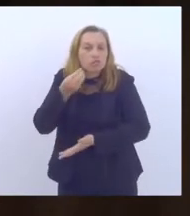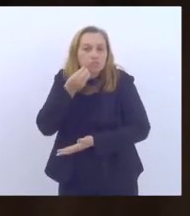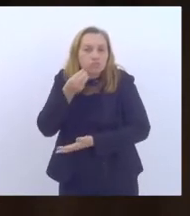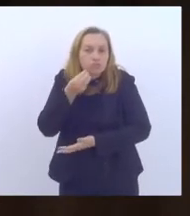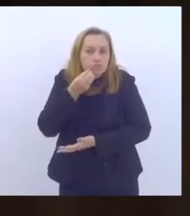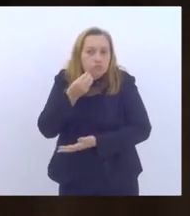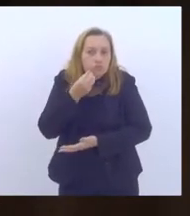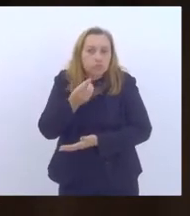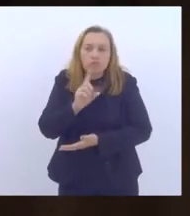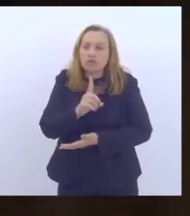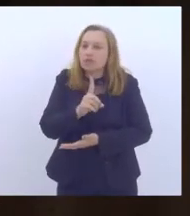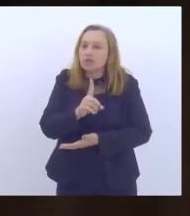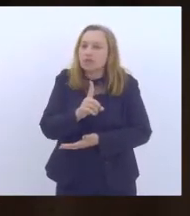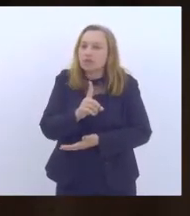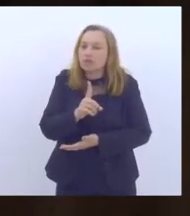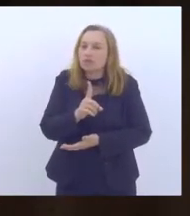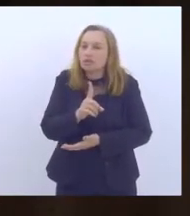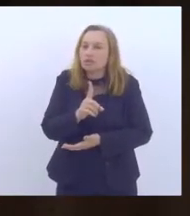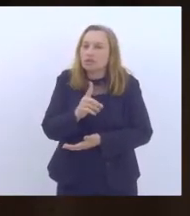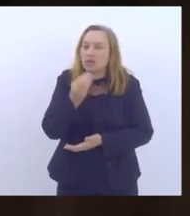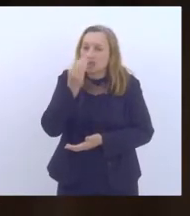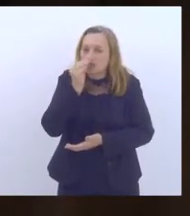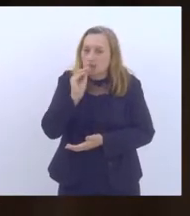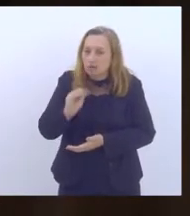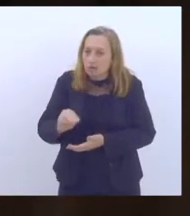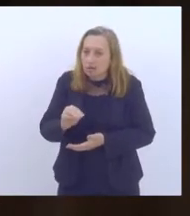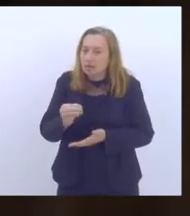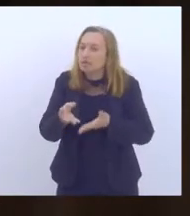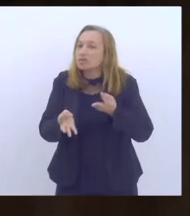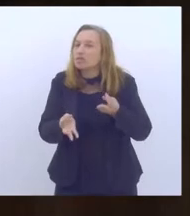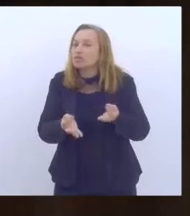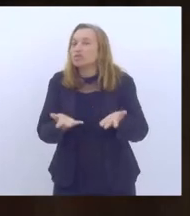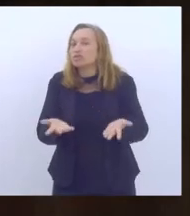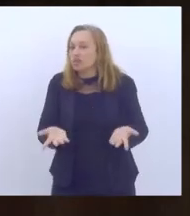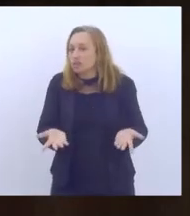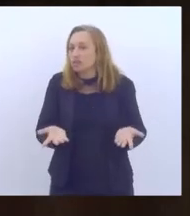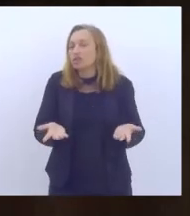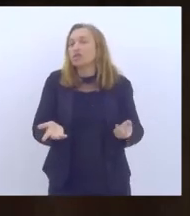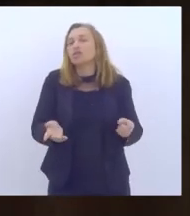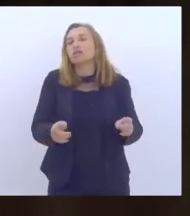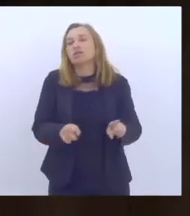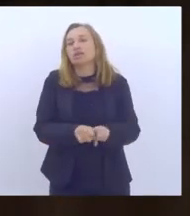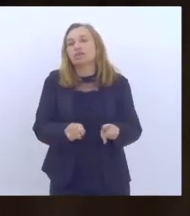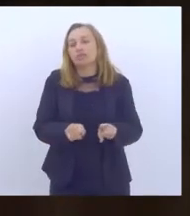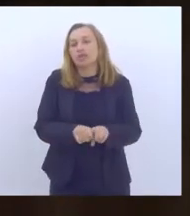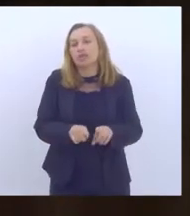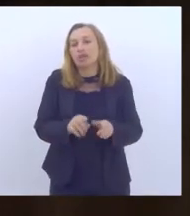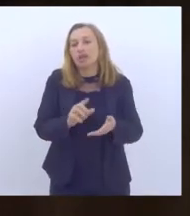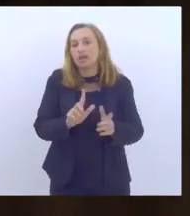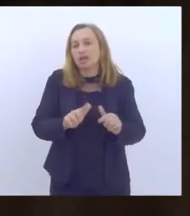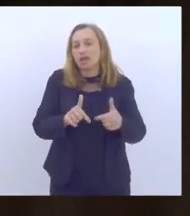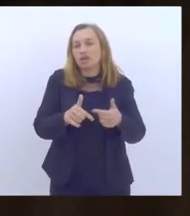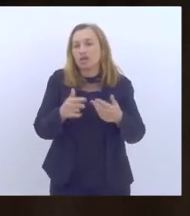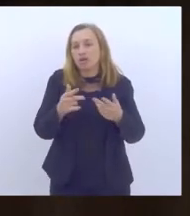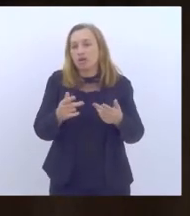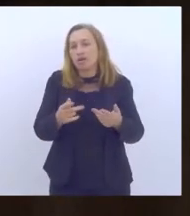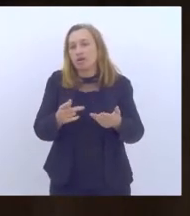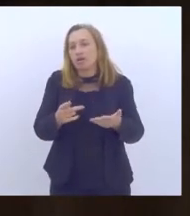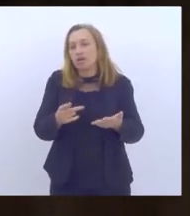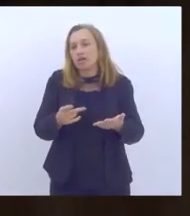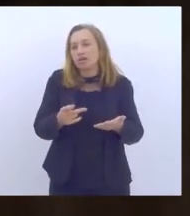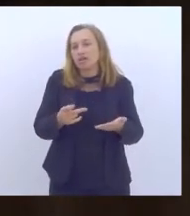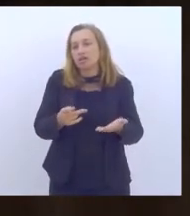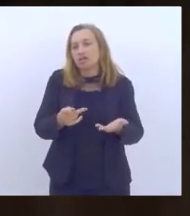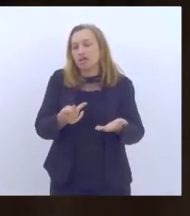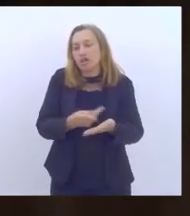de não serem revitimizada das no tratamento muitas vezes eu faço mando da dessas